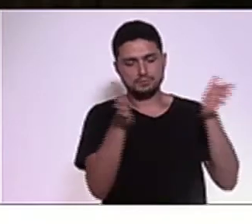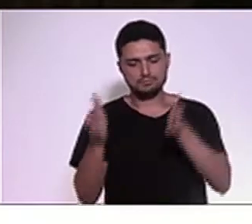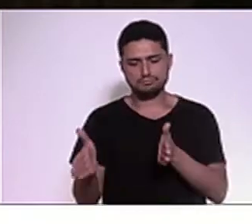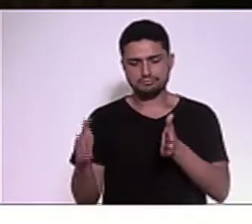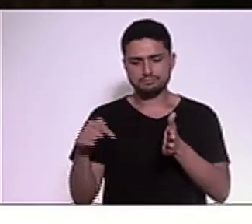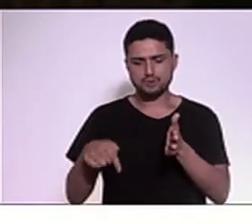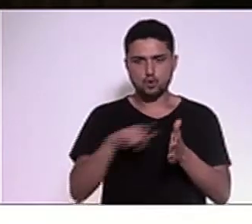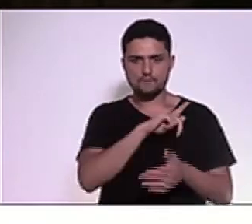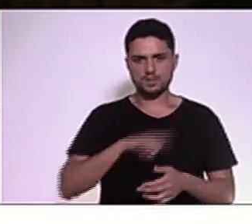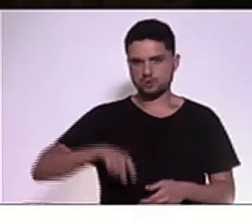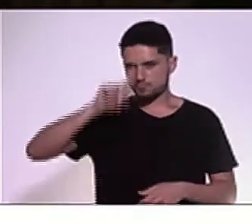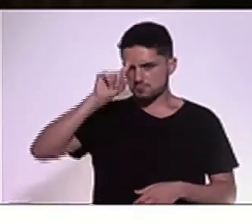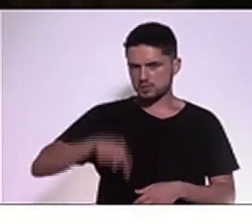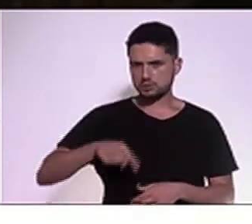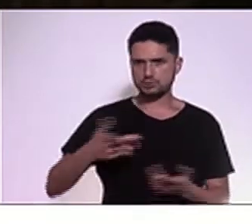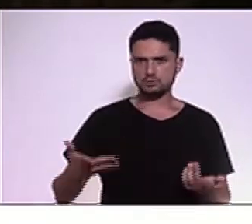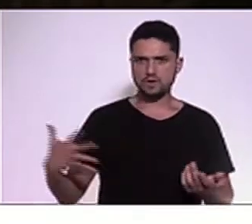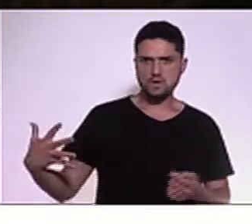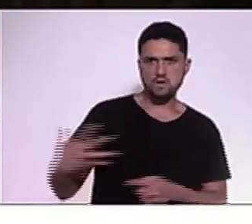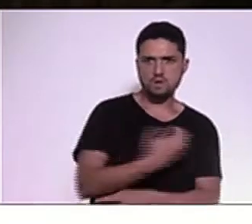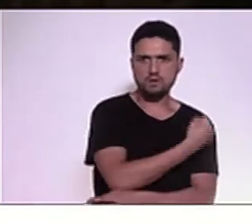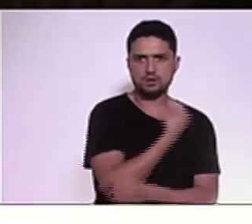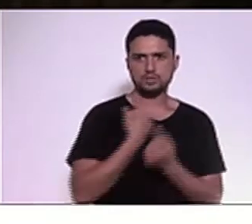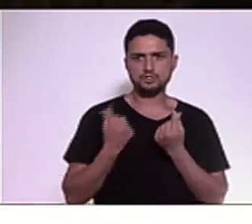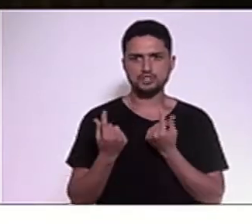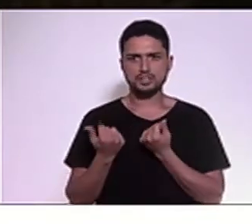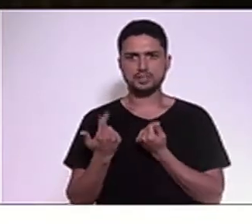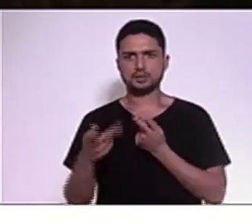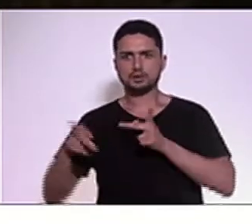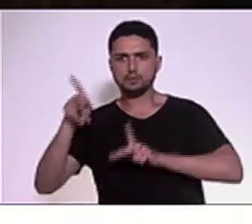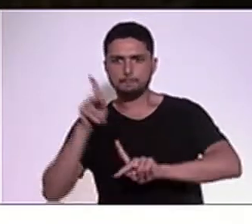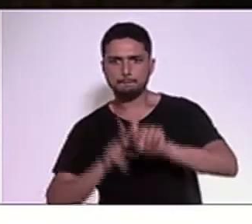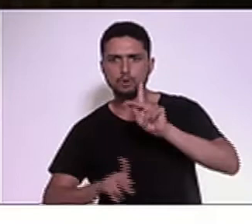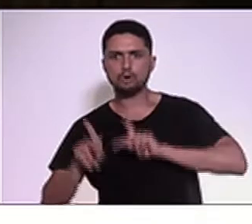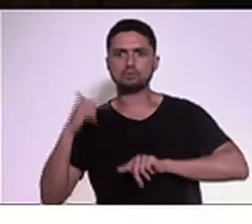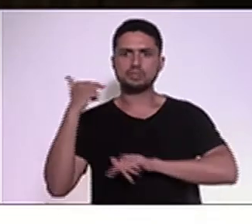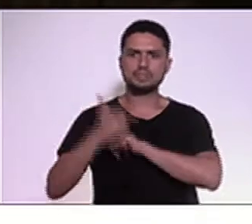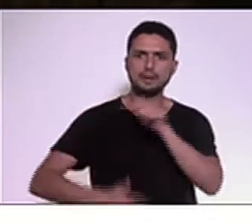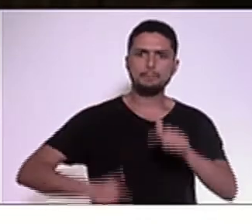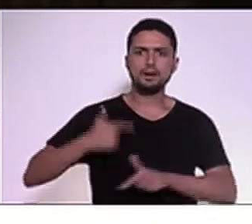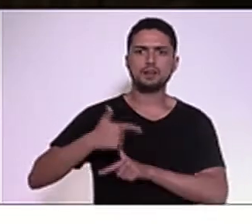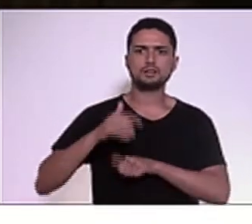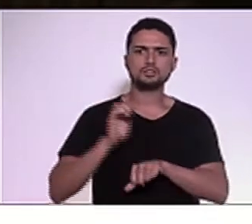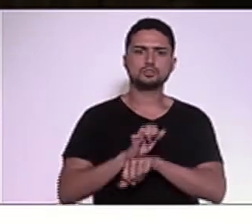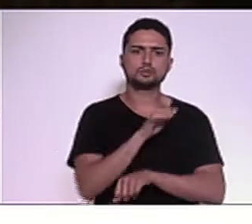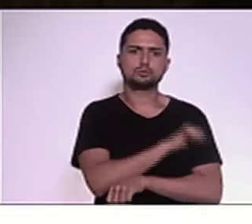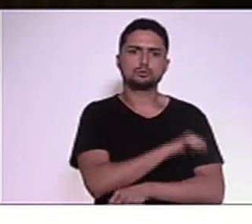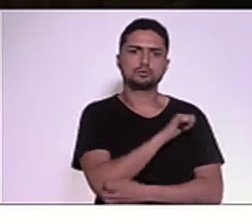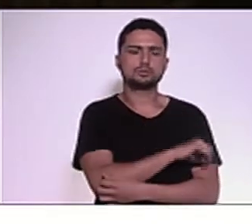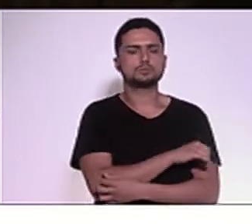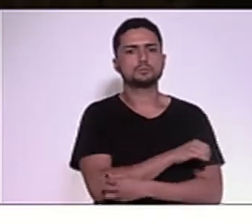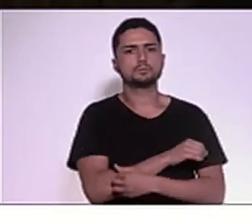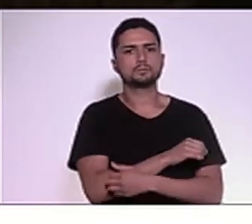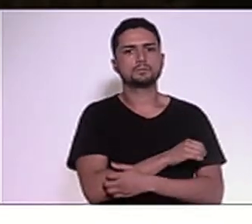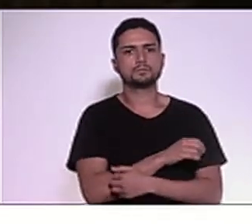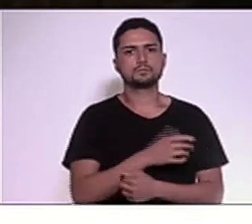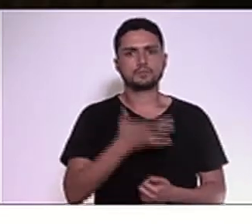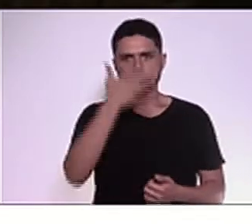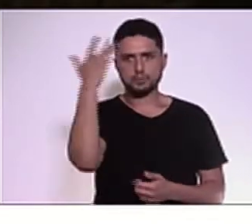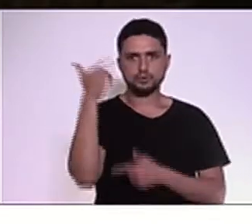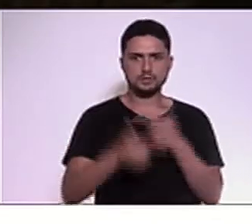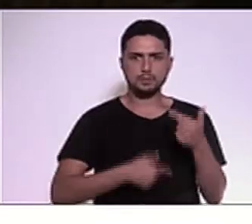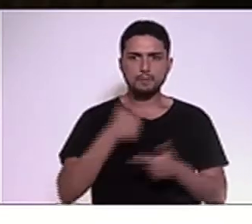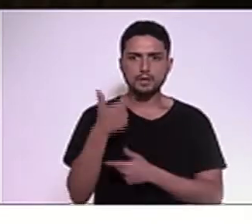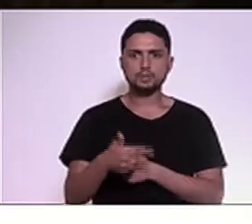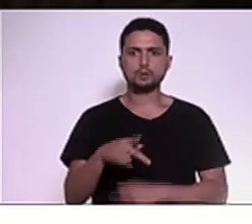abocanhou, meteu a mão no bolso de trabalhadores e trabalhadoras do estado do Rio de Janeiro, de trabalhadores